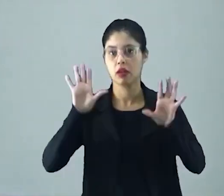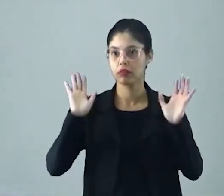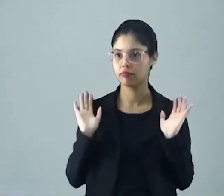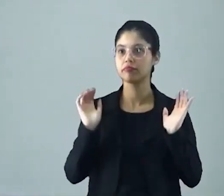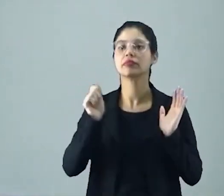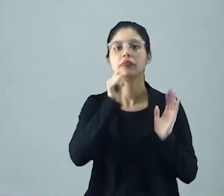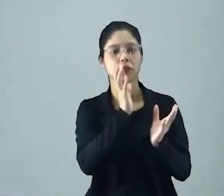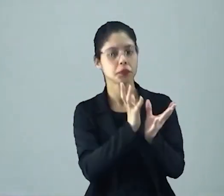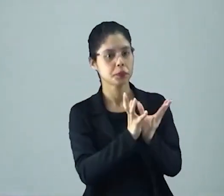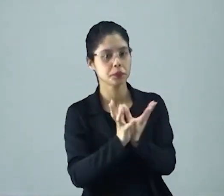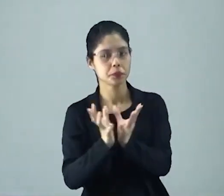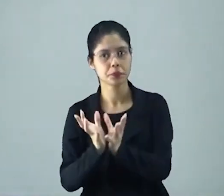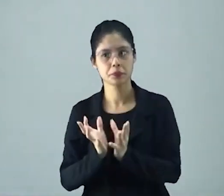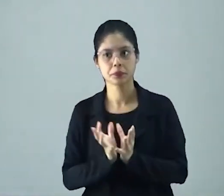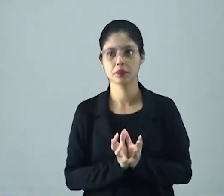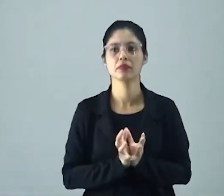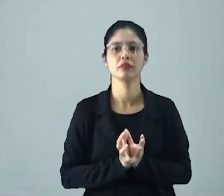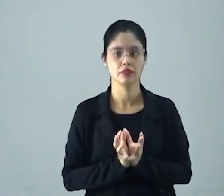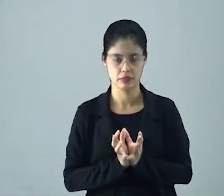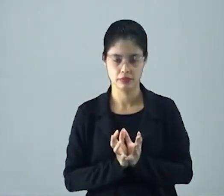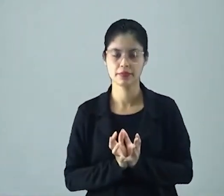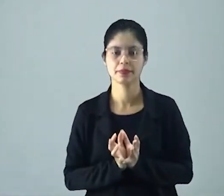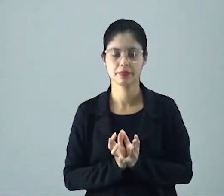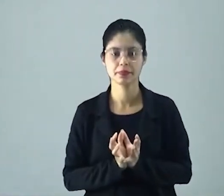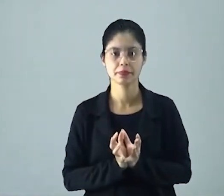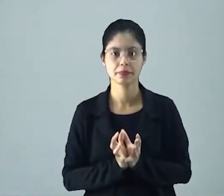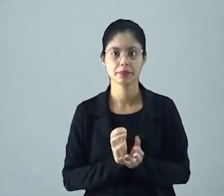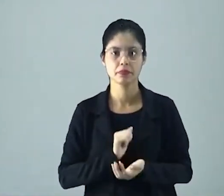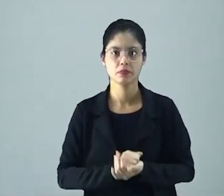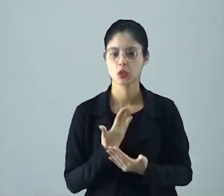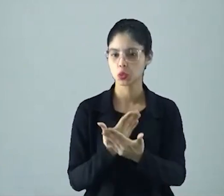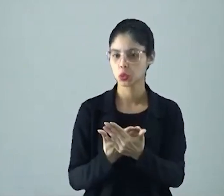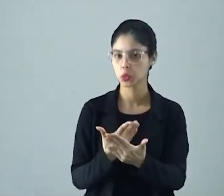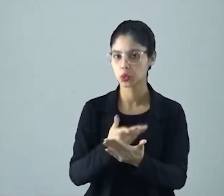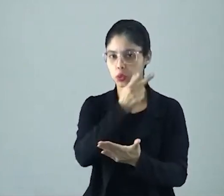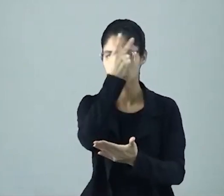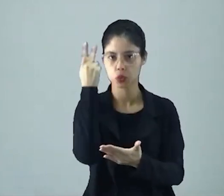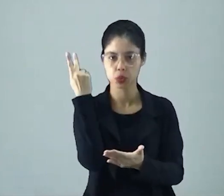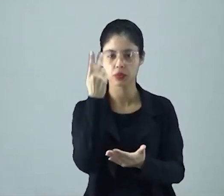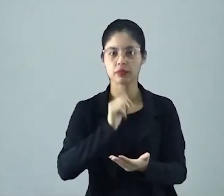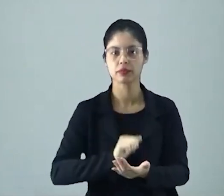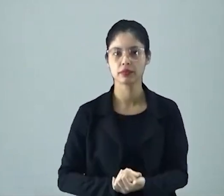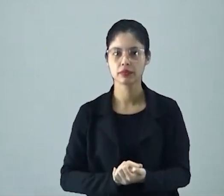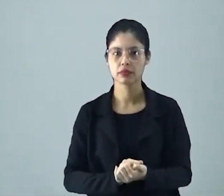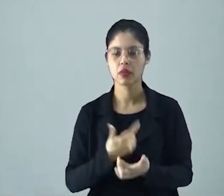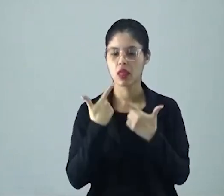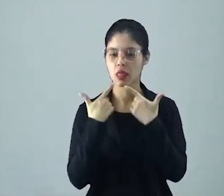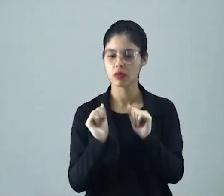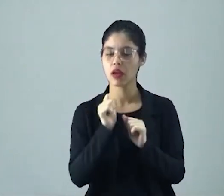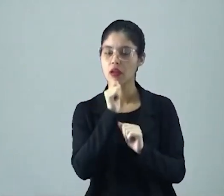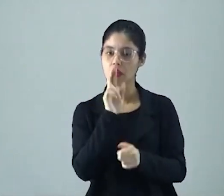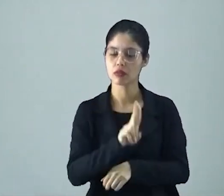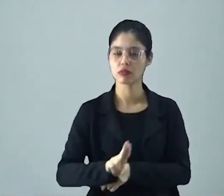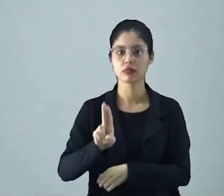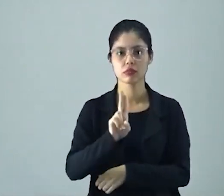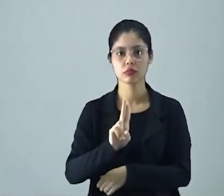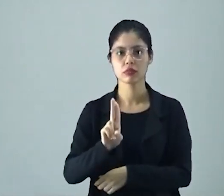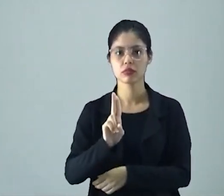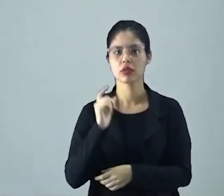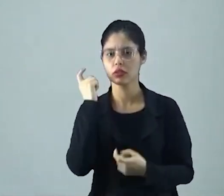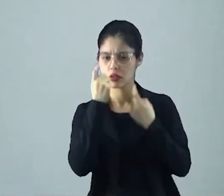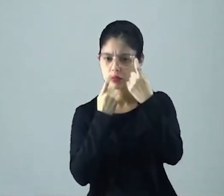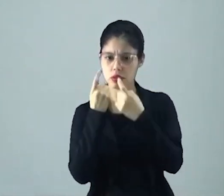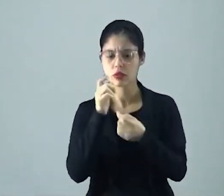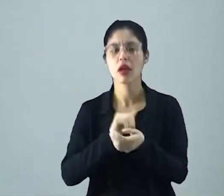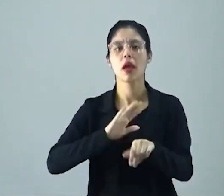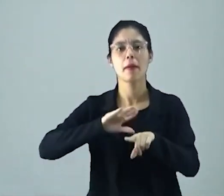ser em alguns grupos, né, de estudiosos, né, de linguistas que ainda utilizam essas